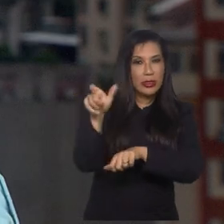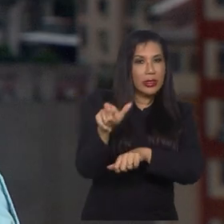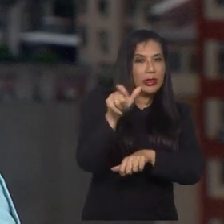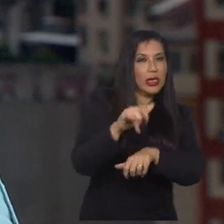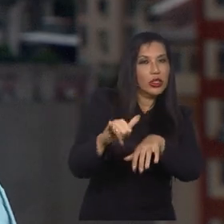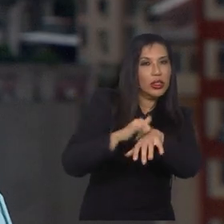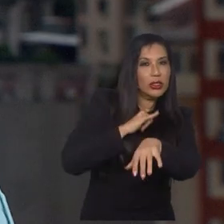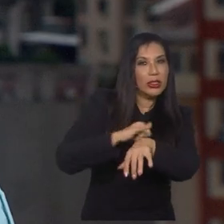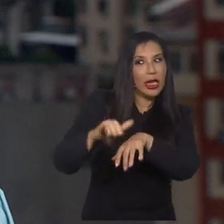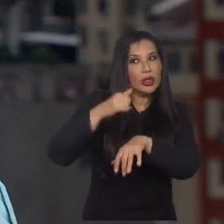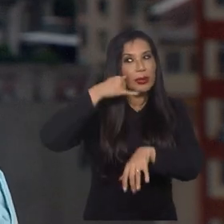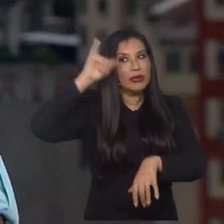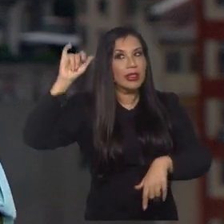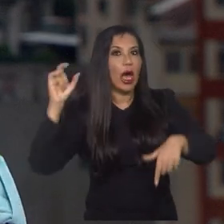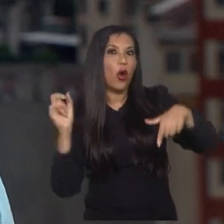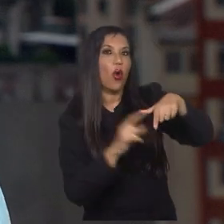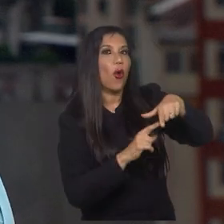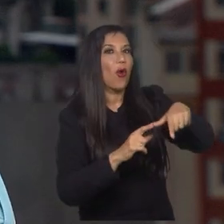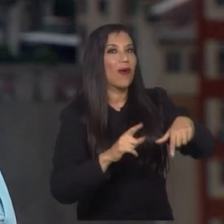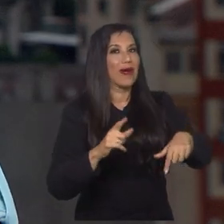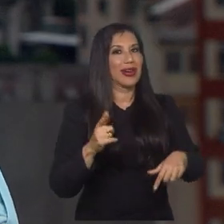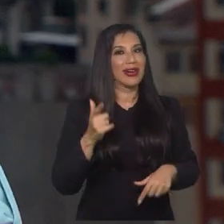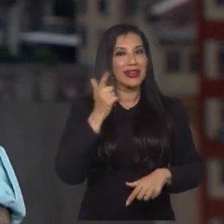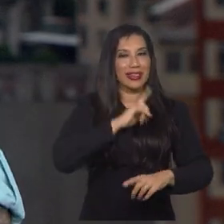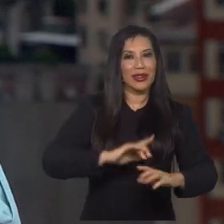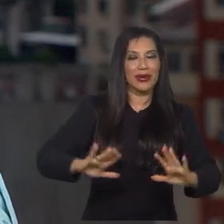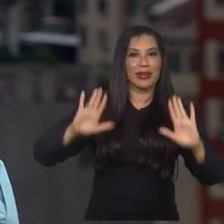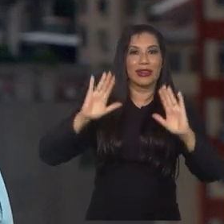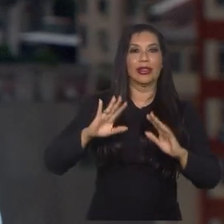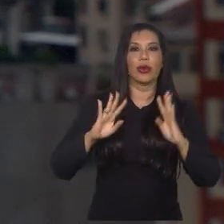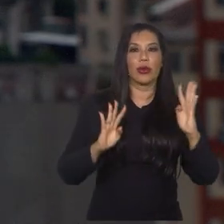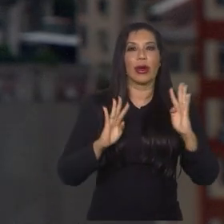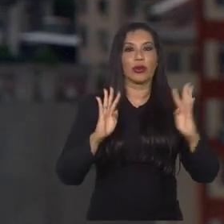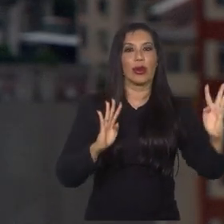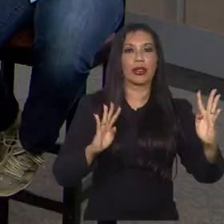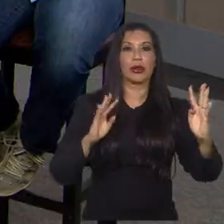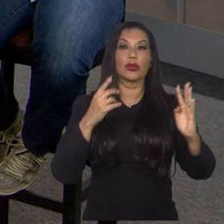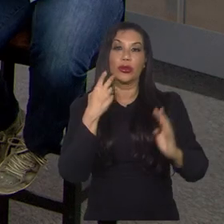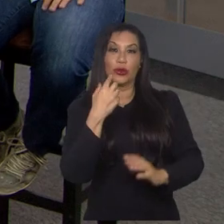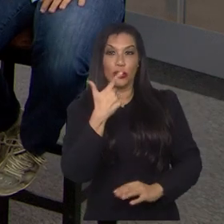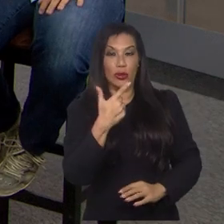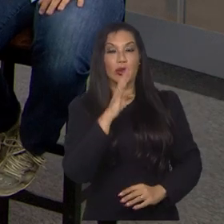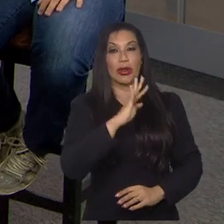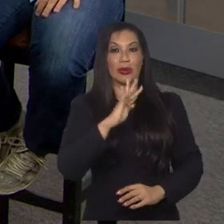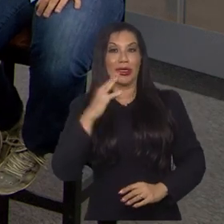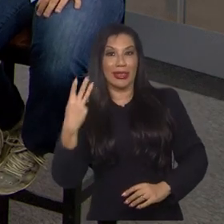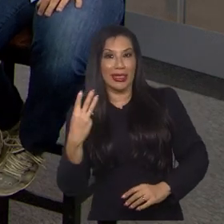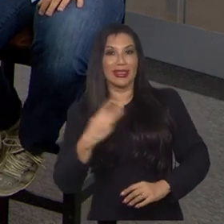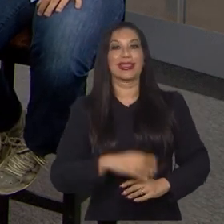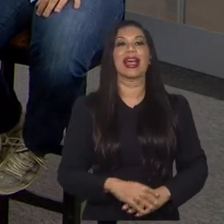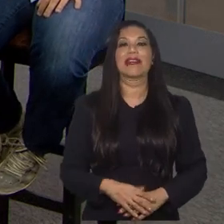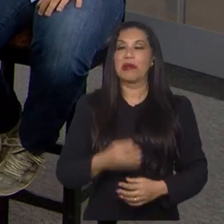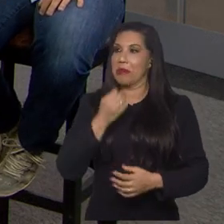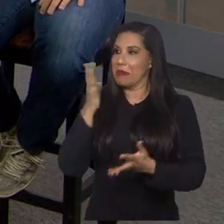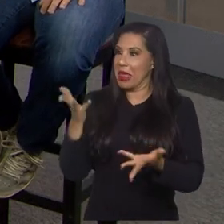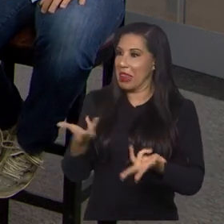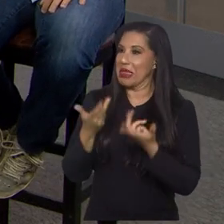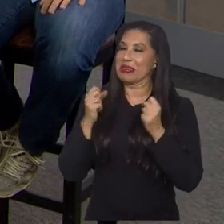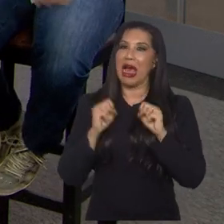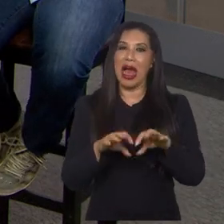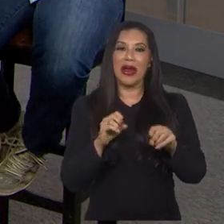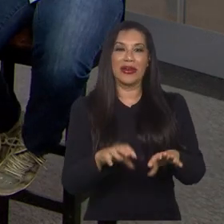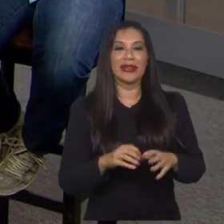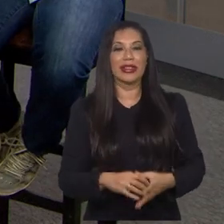um esquema pragmático. Os esquemas preferidos dele, táticos, 4-4-2 e 4-3-3. Beleza. Deu aula. E